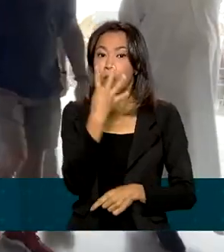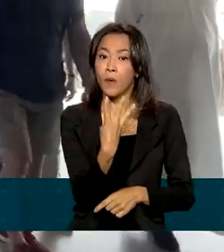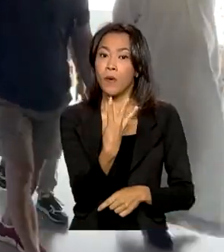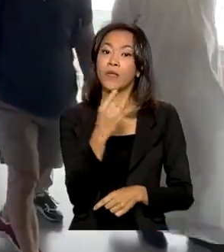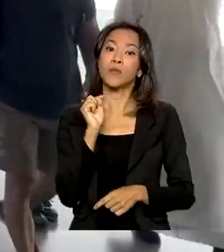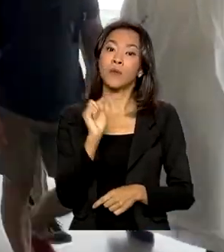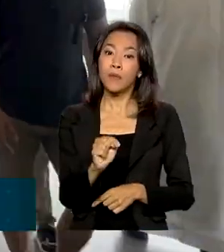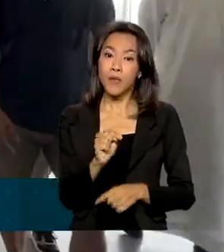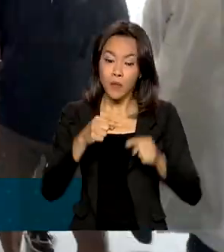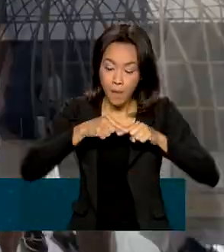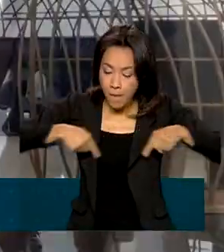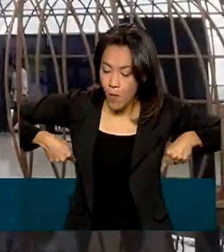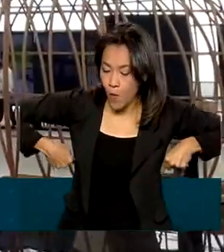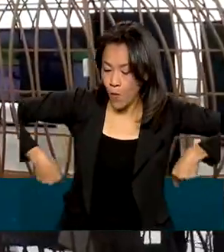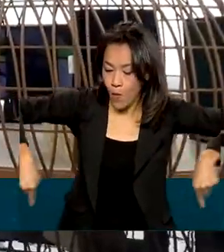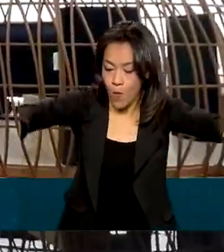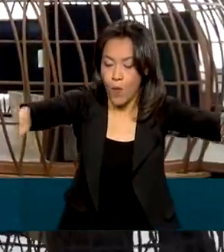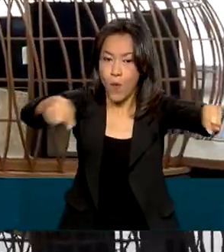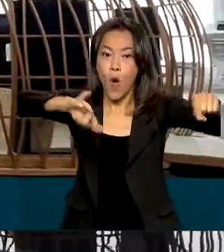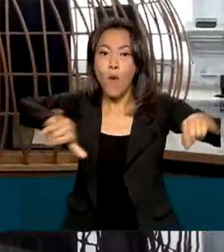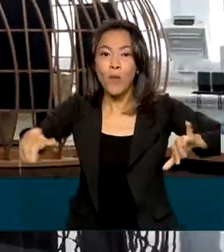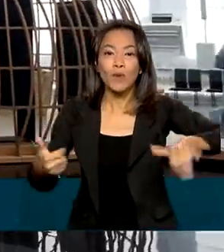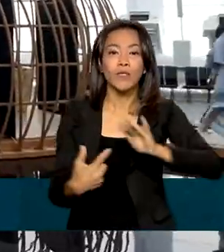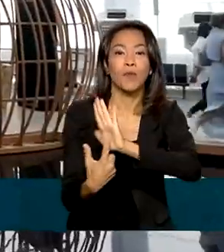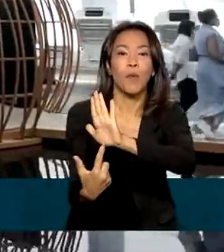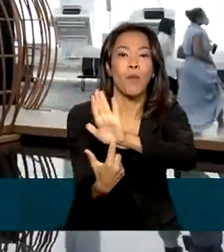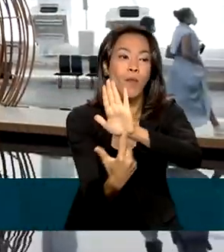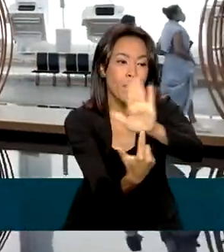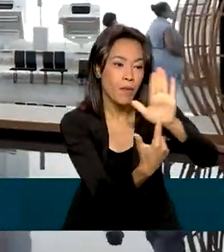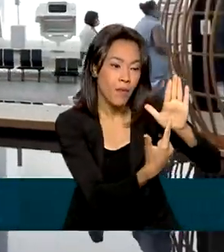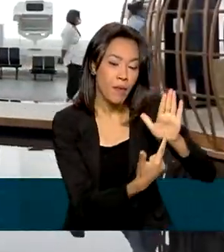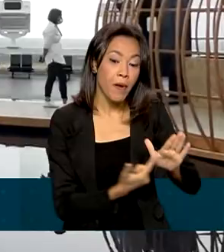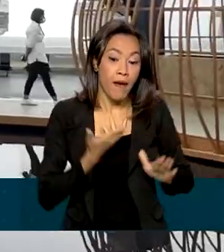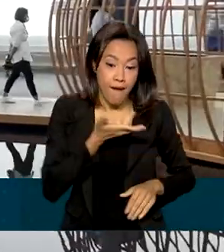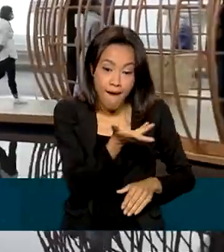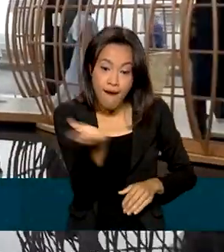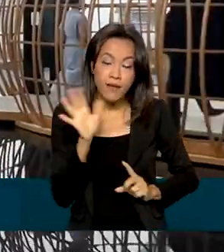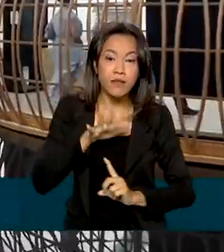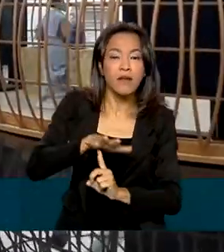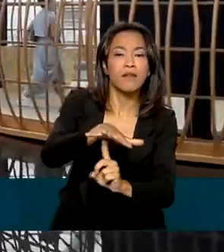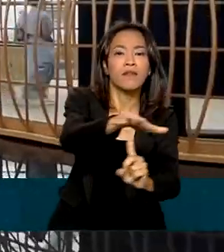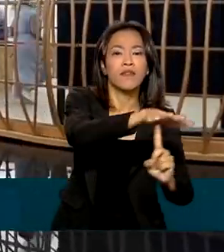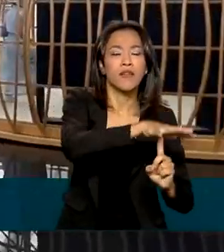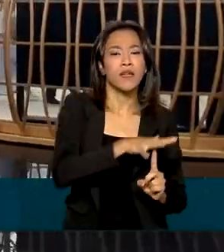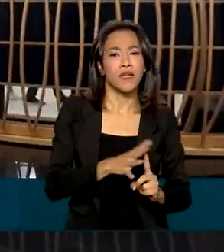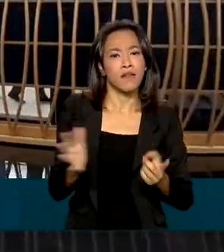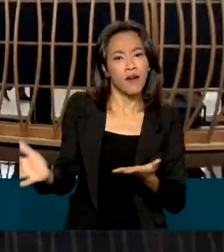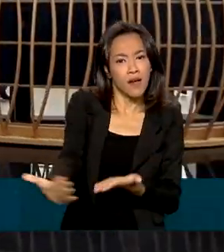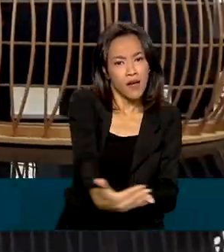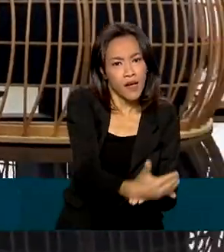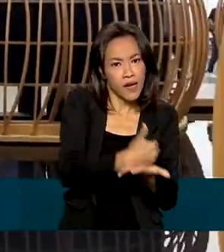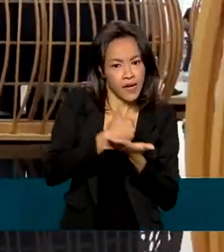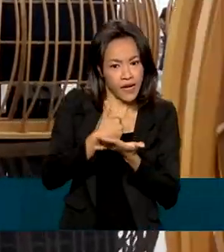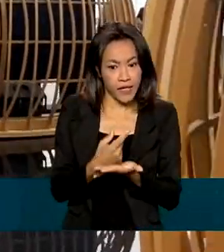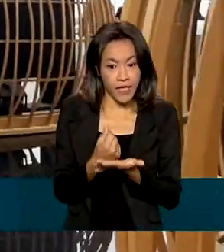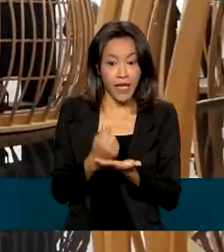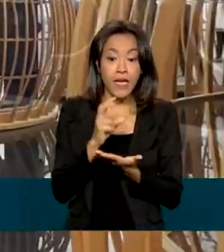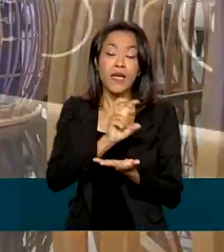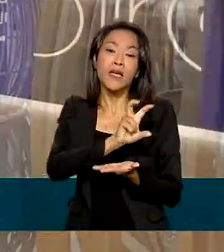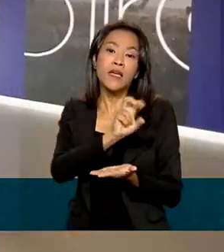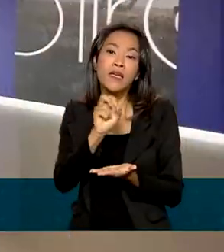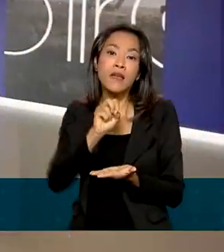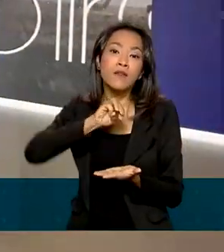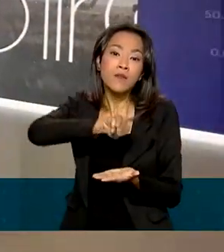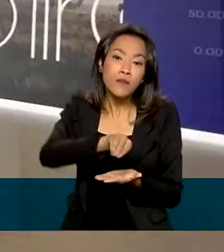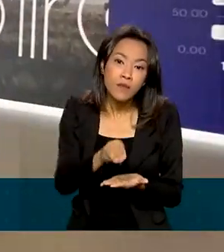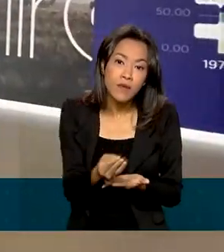quadrados de oportunidades. A expectativa é que a feira arrecade cerca de 500 milhões de dólares